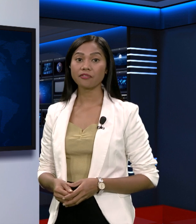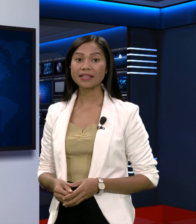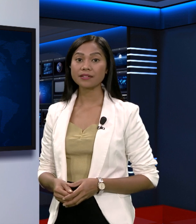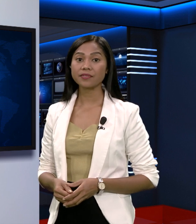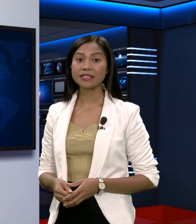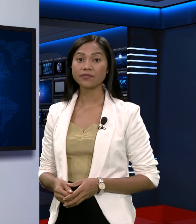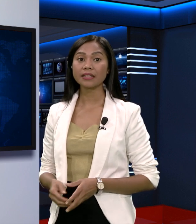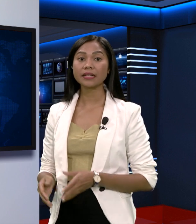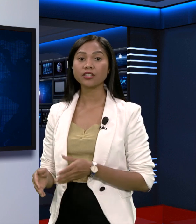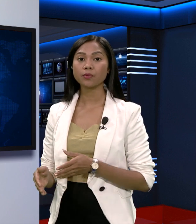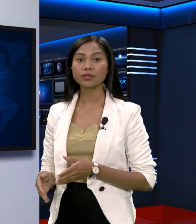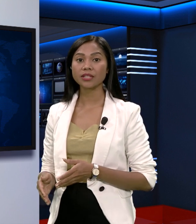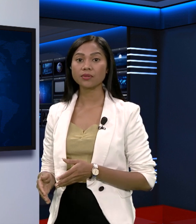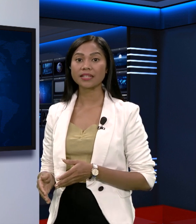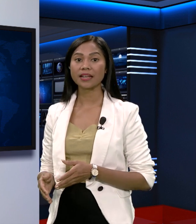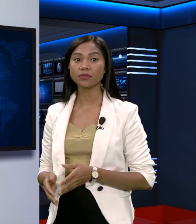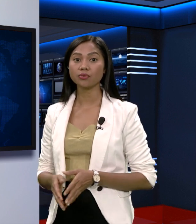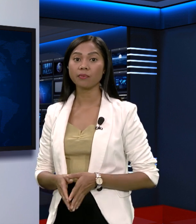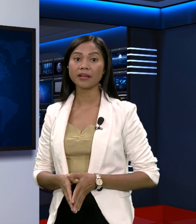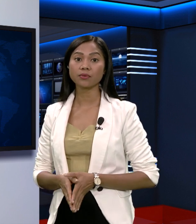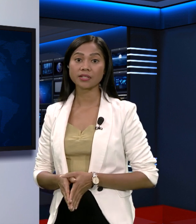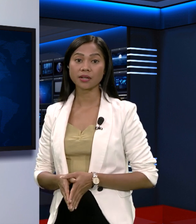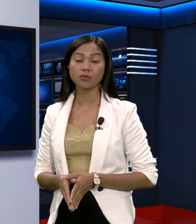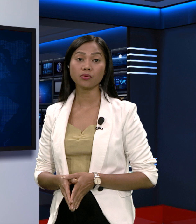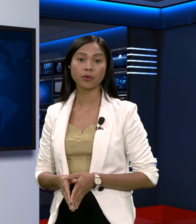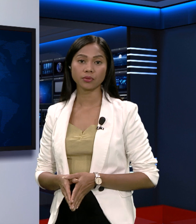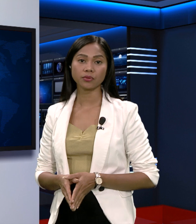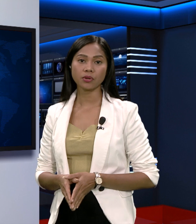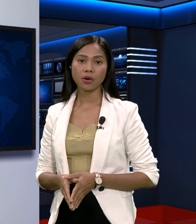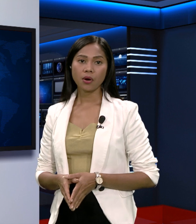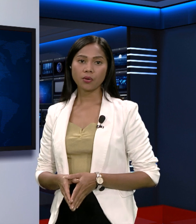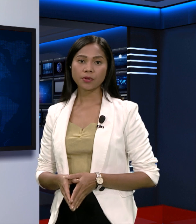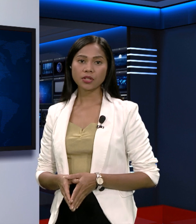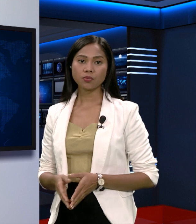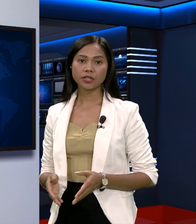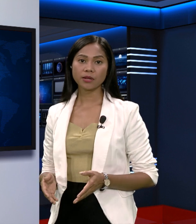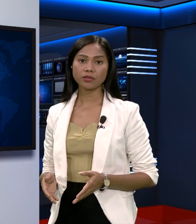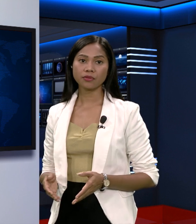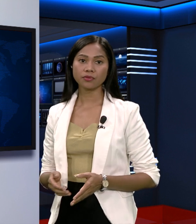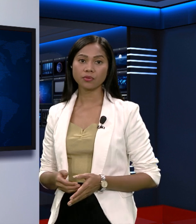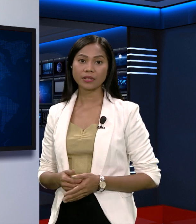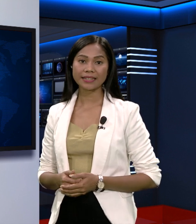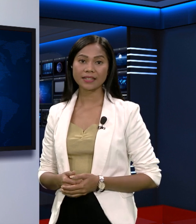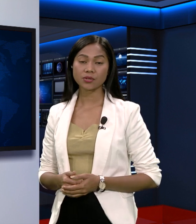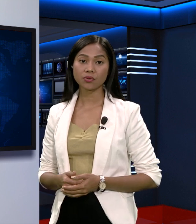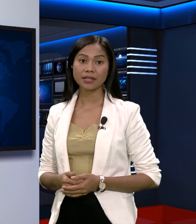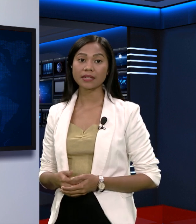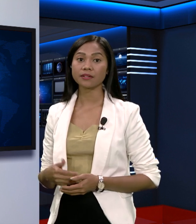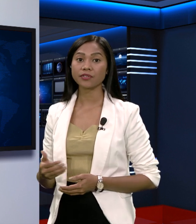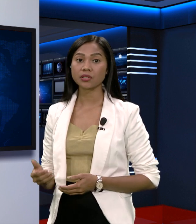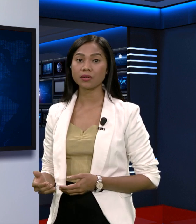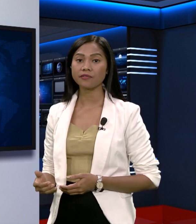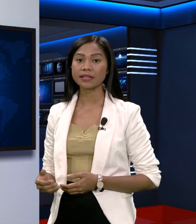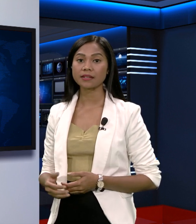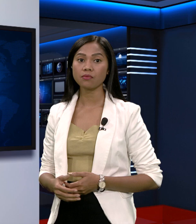são a face visível de um projeto sediado no bairro do Cerco, no Porto. O projeto poderá mudar o futuro daquela zona